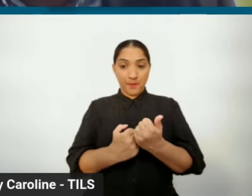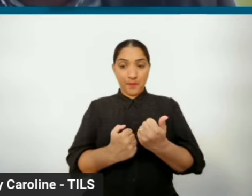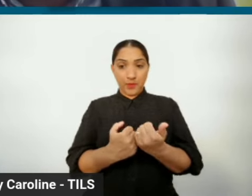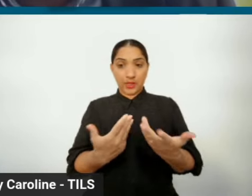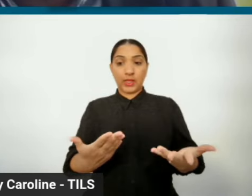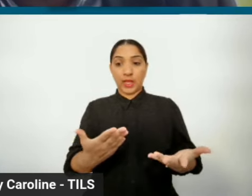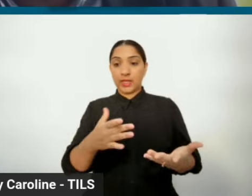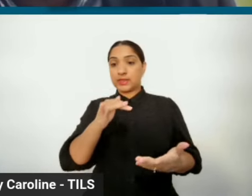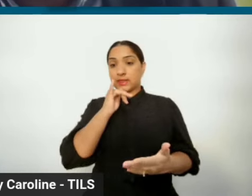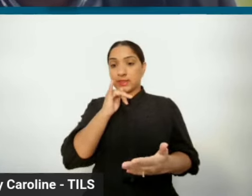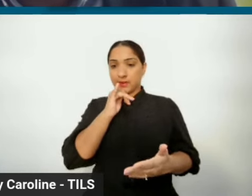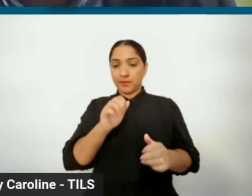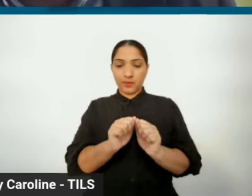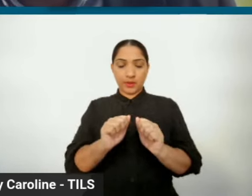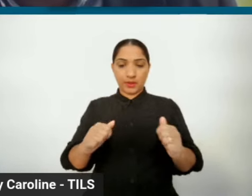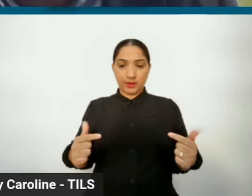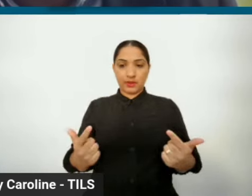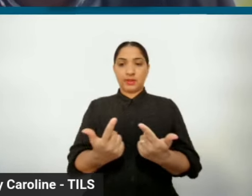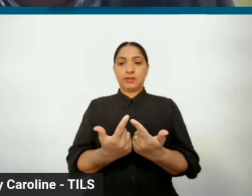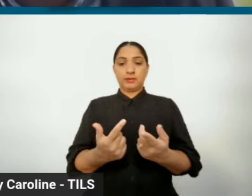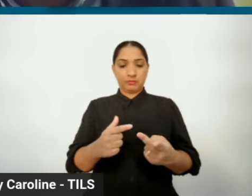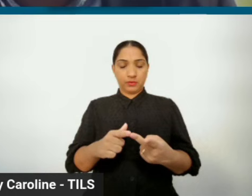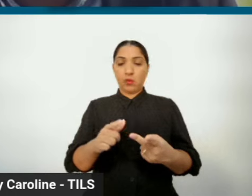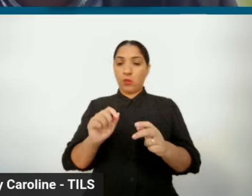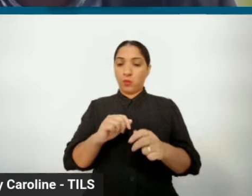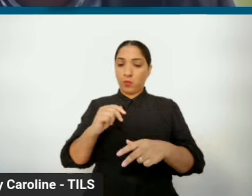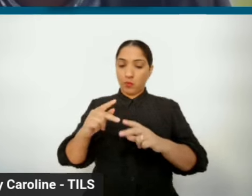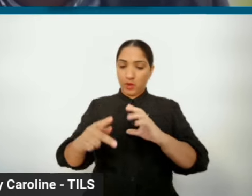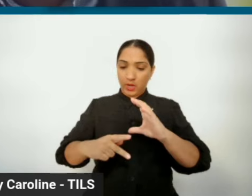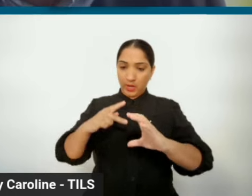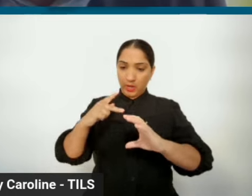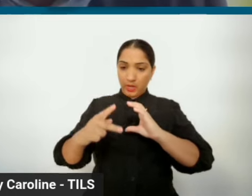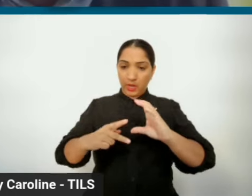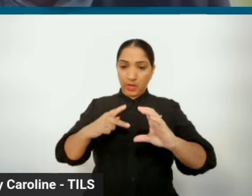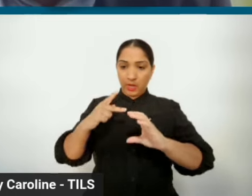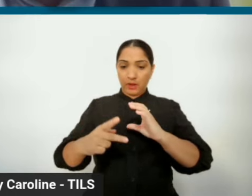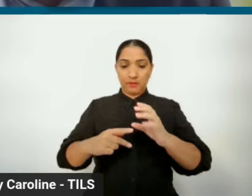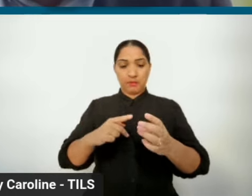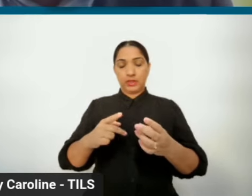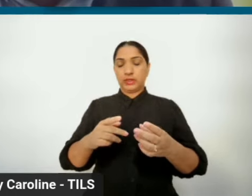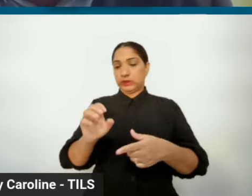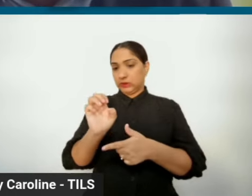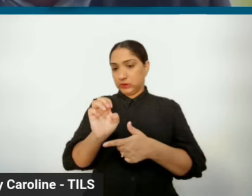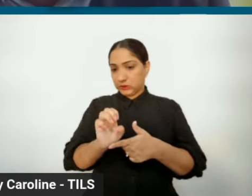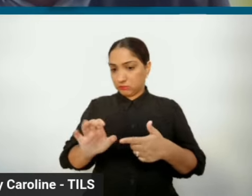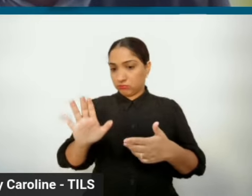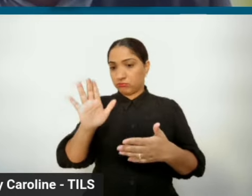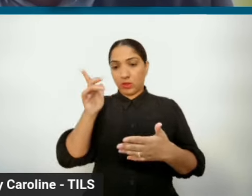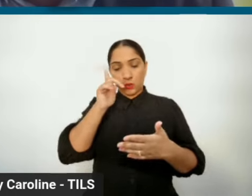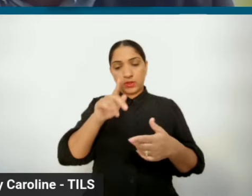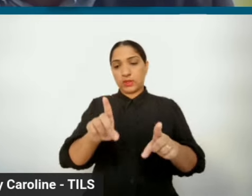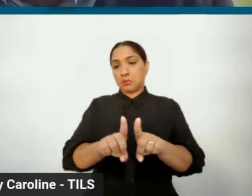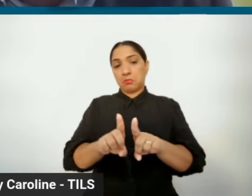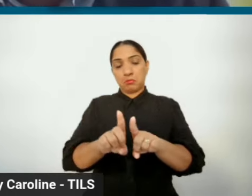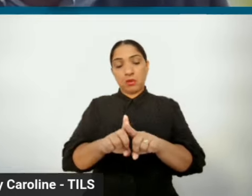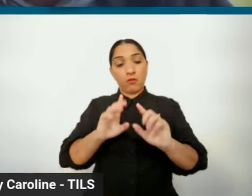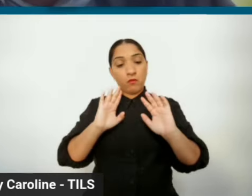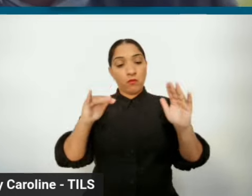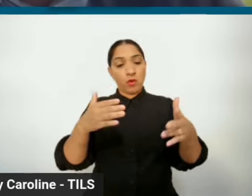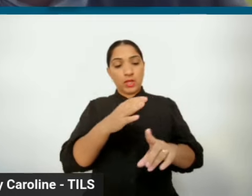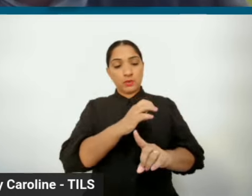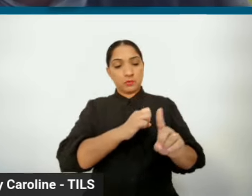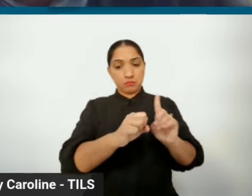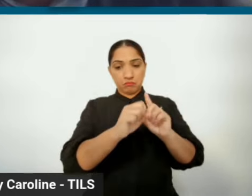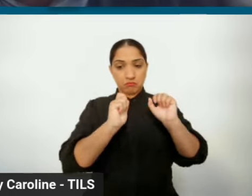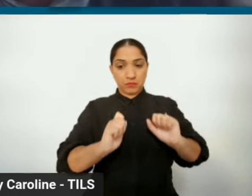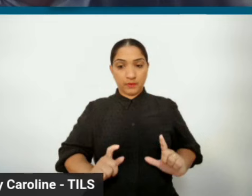câmara e também outras instâncias de poder, né? No executivo, e eu digo sempre até na sociedade civil.